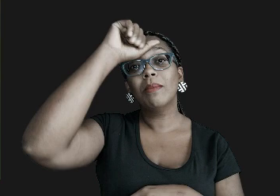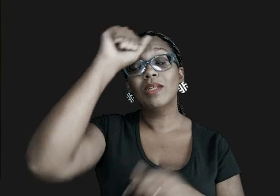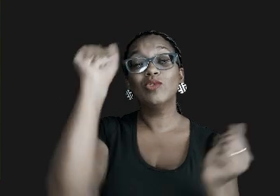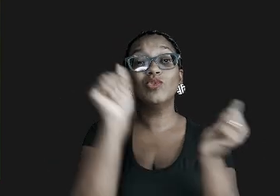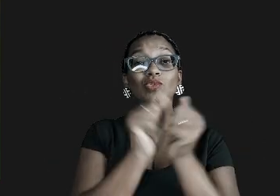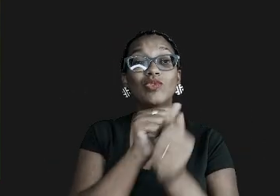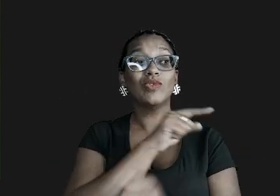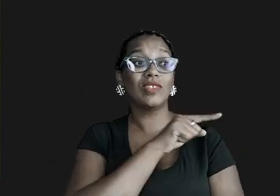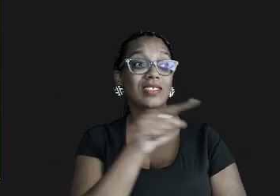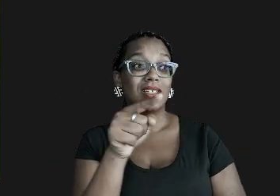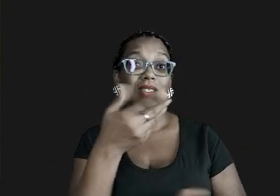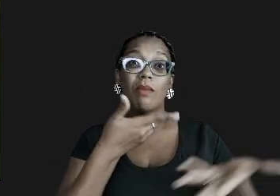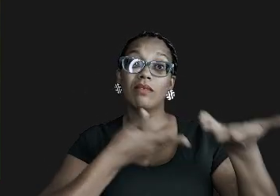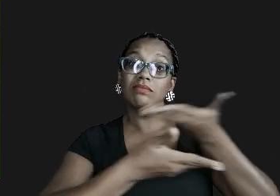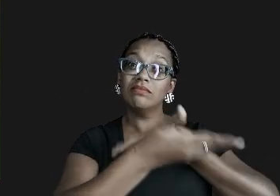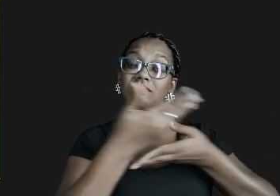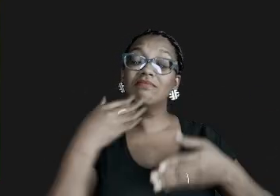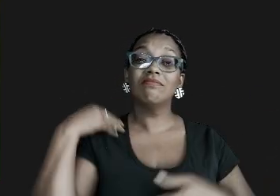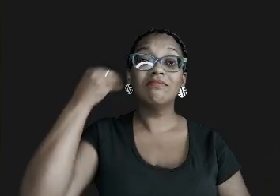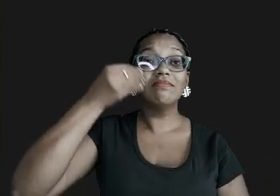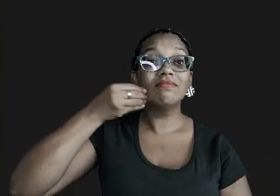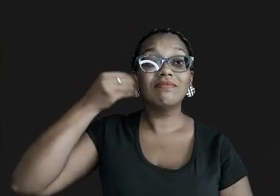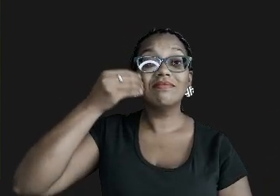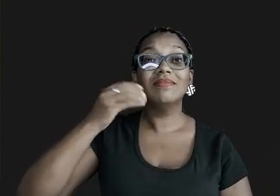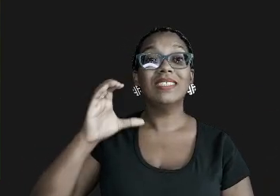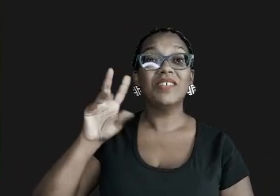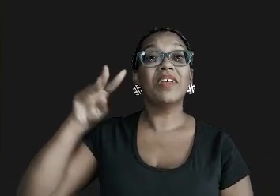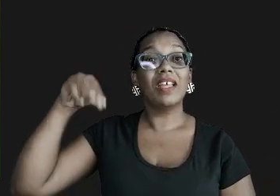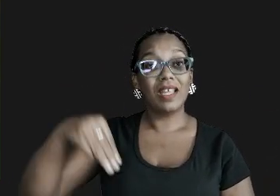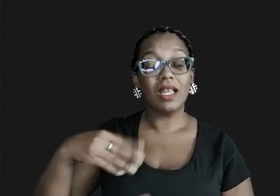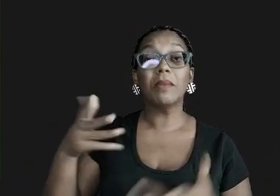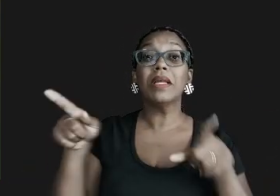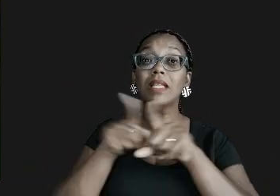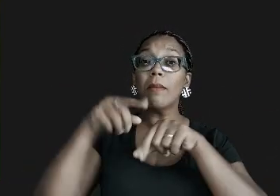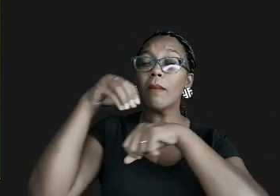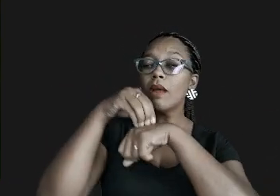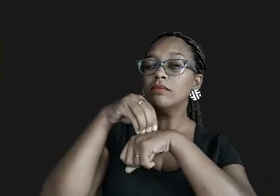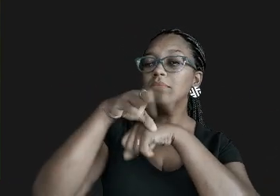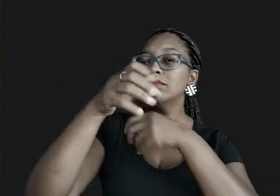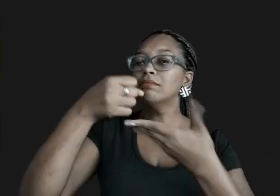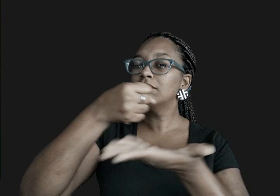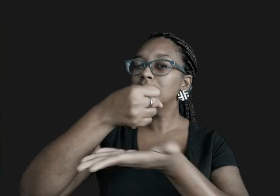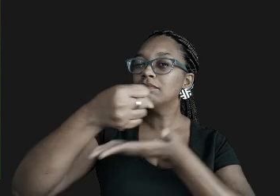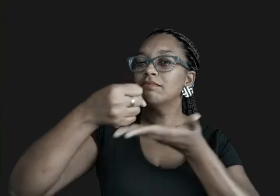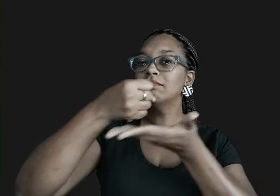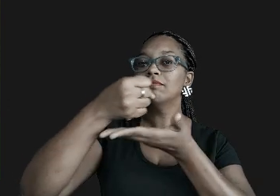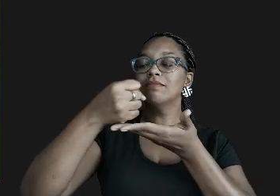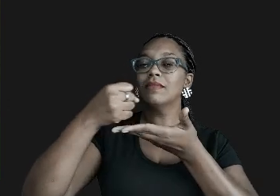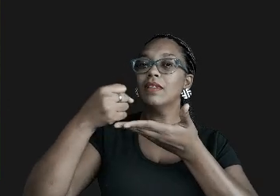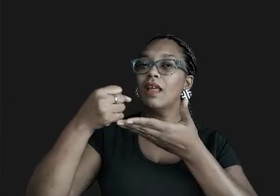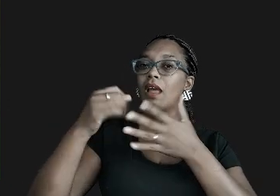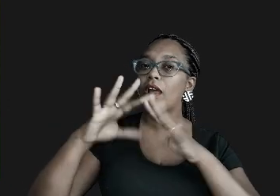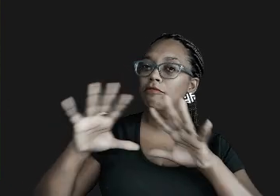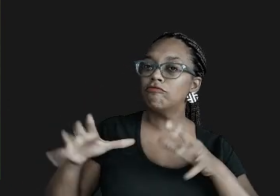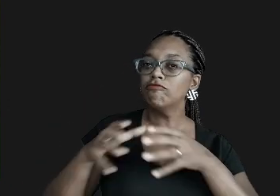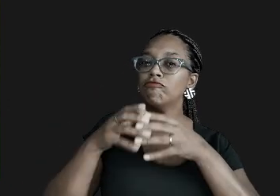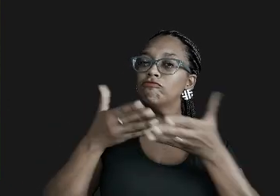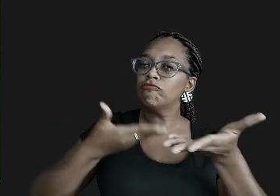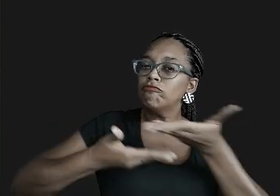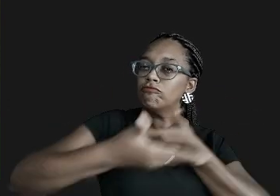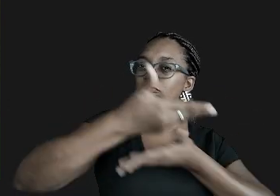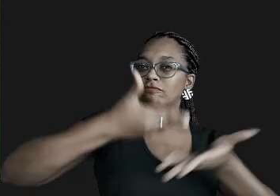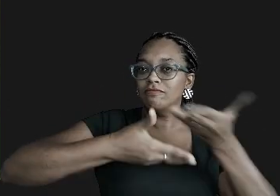vocês tá aqui para dividir um pouco da nossa experiência e a gente tá aqui para lançar uma pedra fundamental de um então de um constante